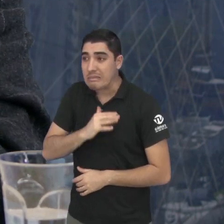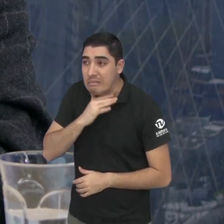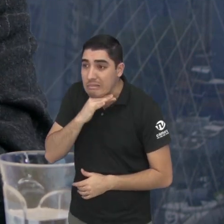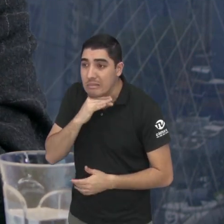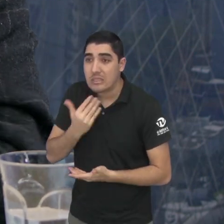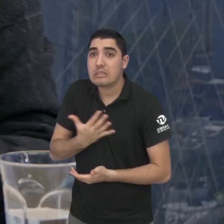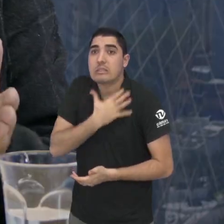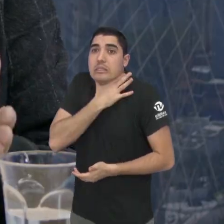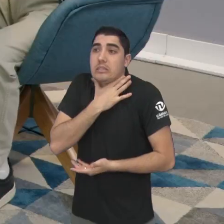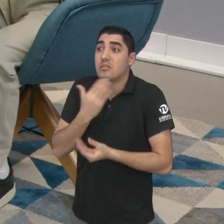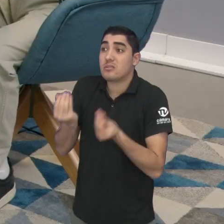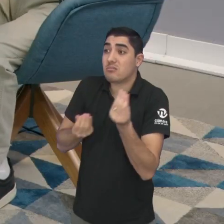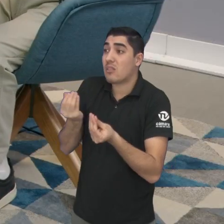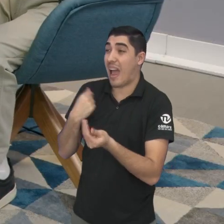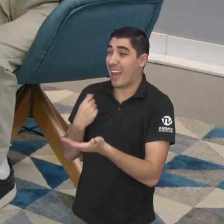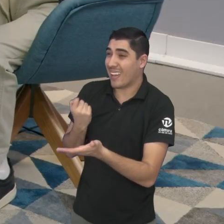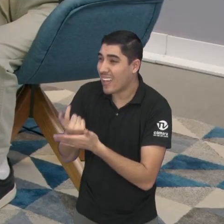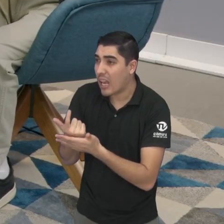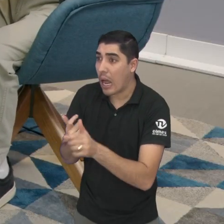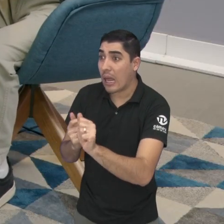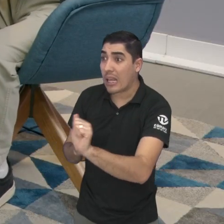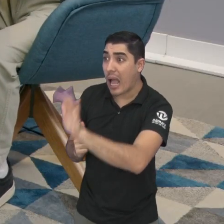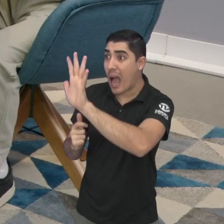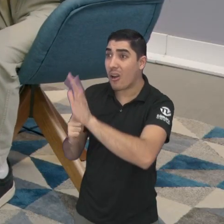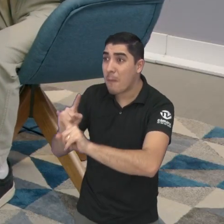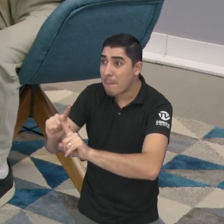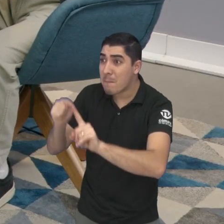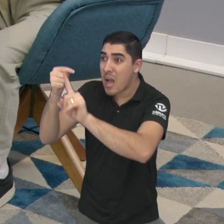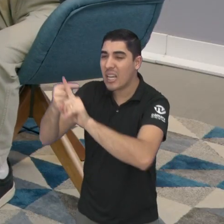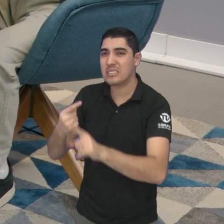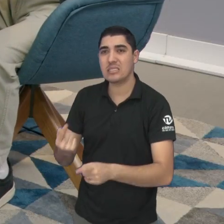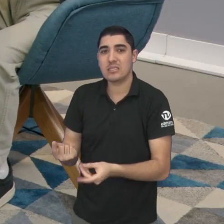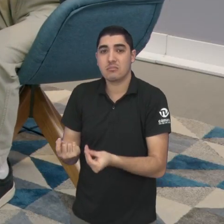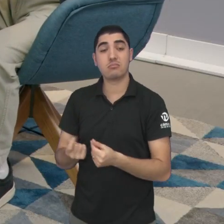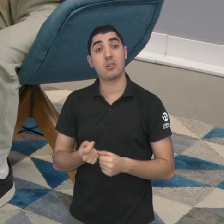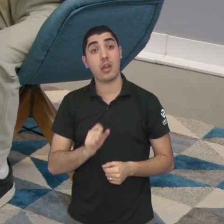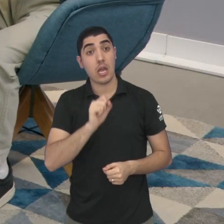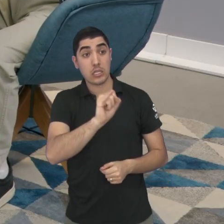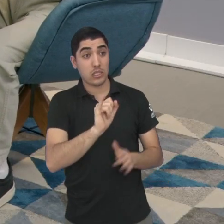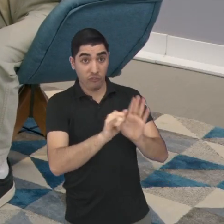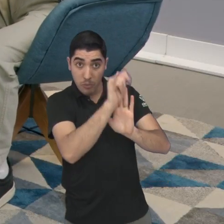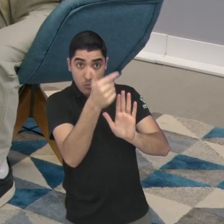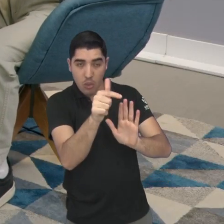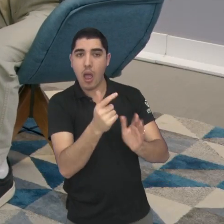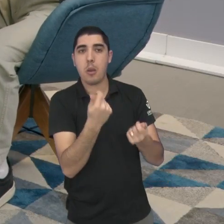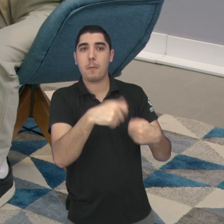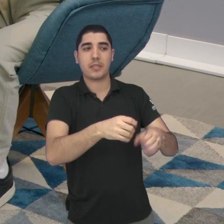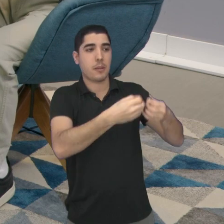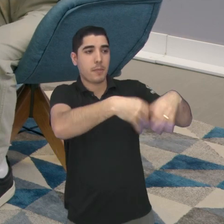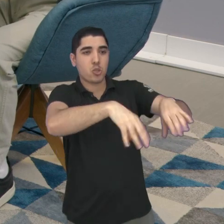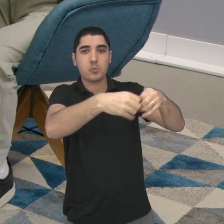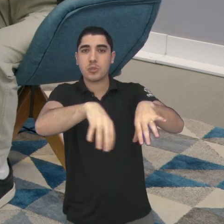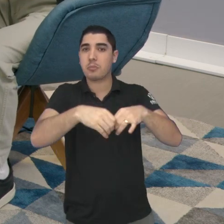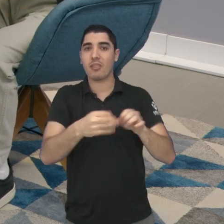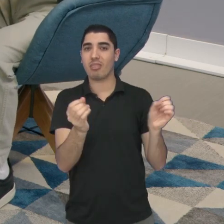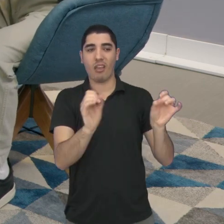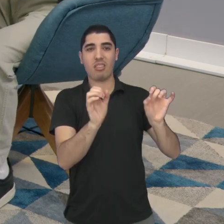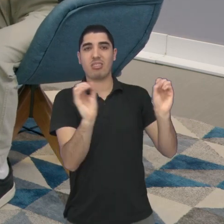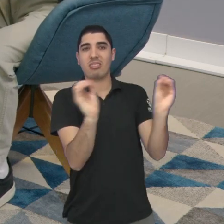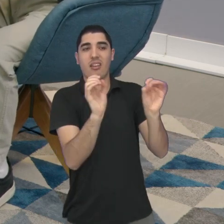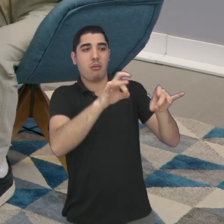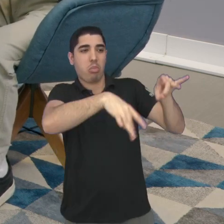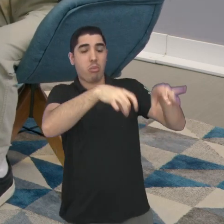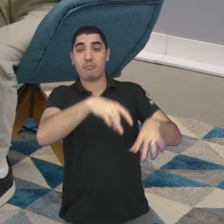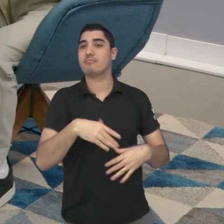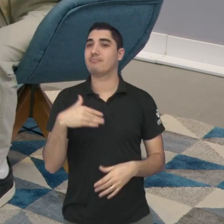aumenta mais o preço, aí que não tem mesmo alimentação. Então, não tem inflação, não tem desperdício, né? Exatamente. Não tem o desperdício, que